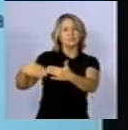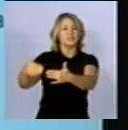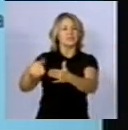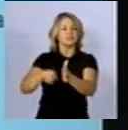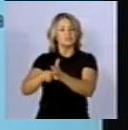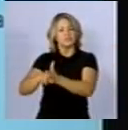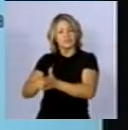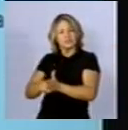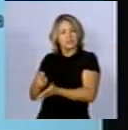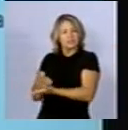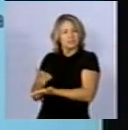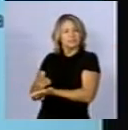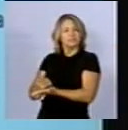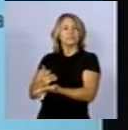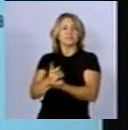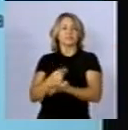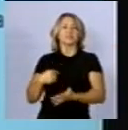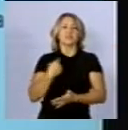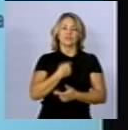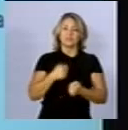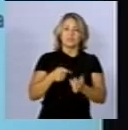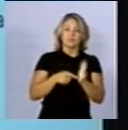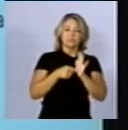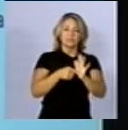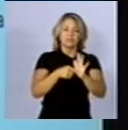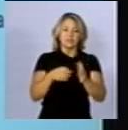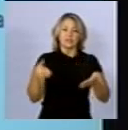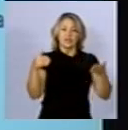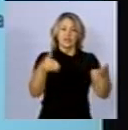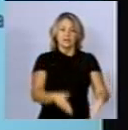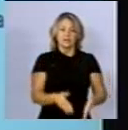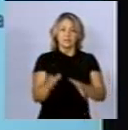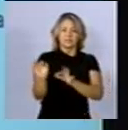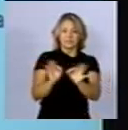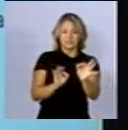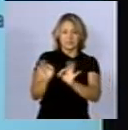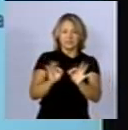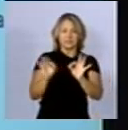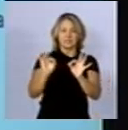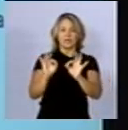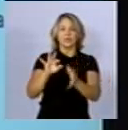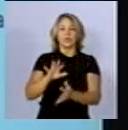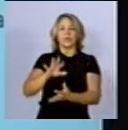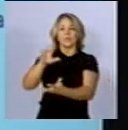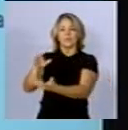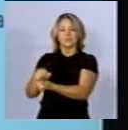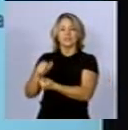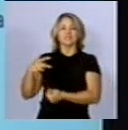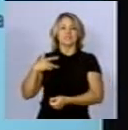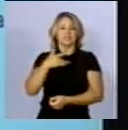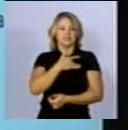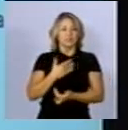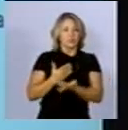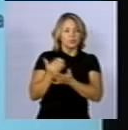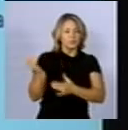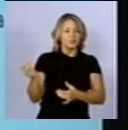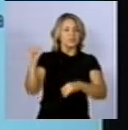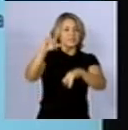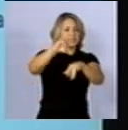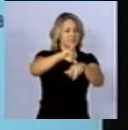permanente, onde a gente teria que destacar a participação da Organização Mundial da Saúde, que passou a centralizar os